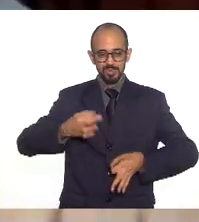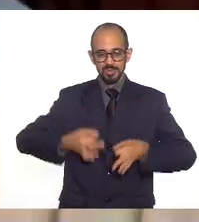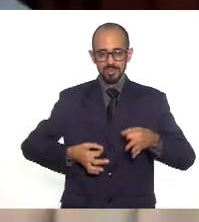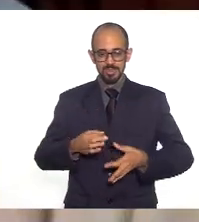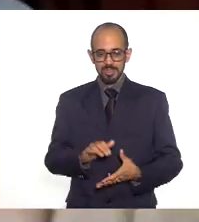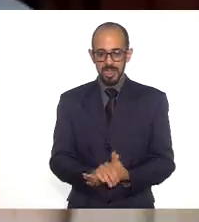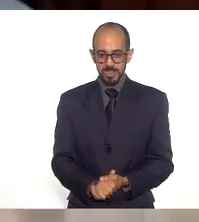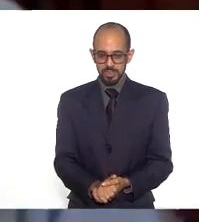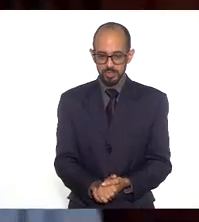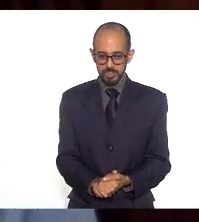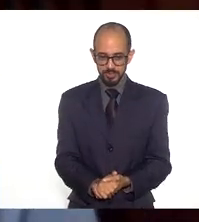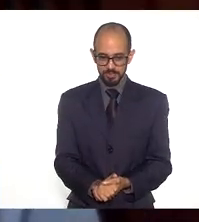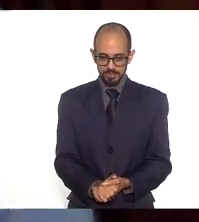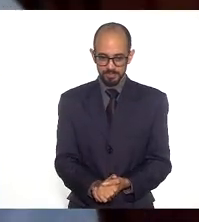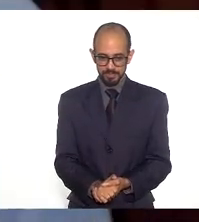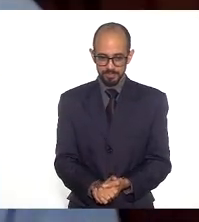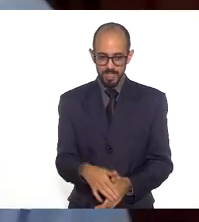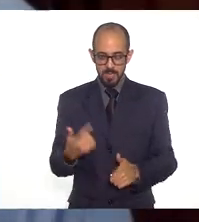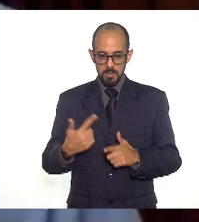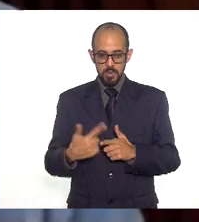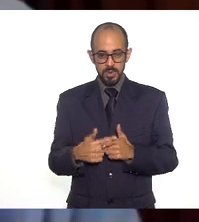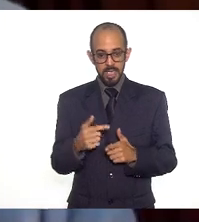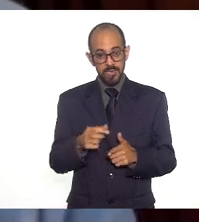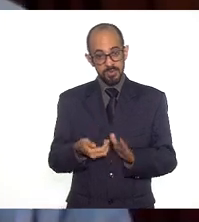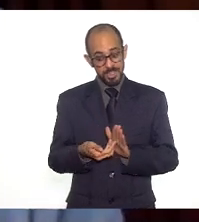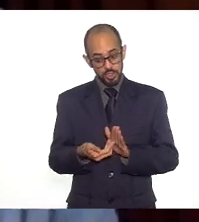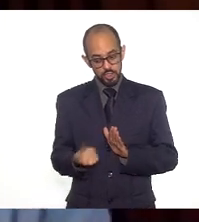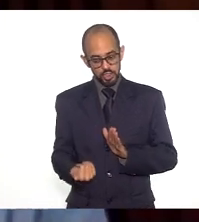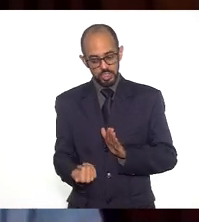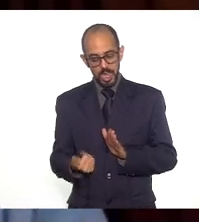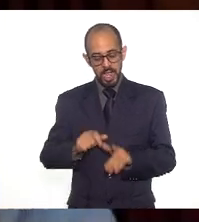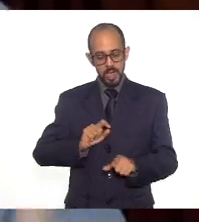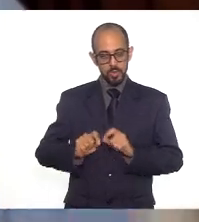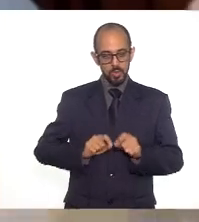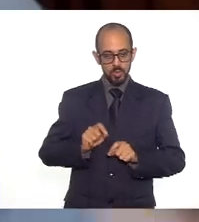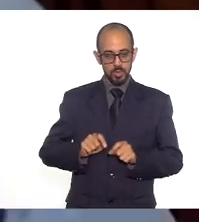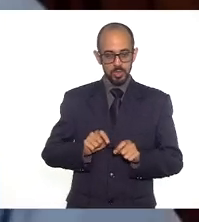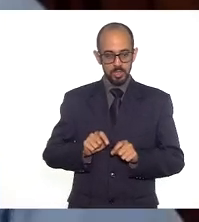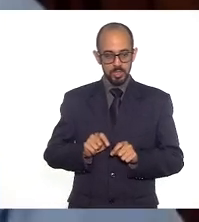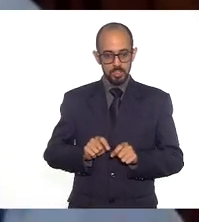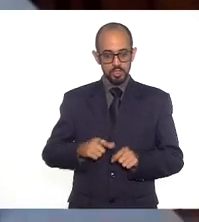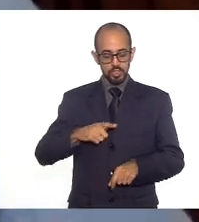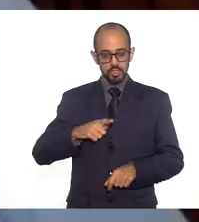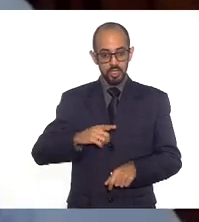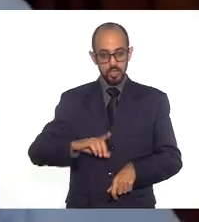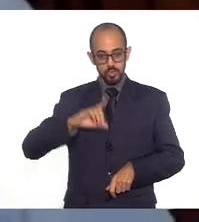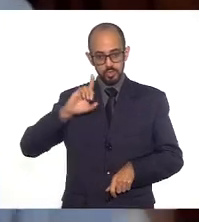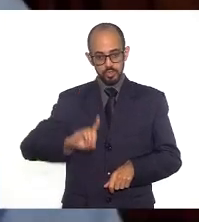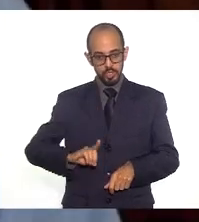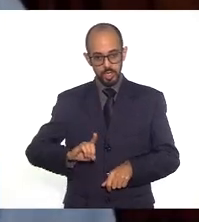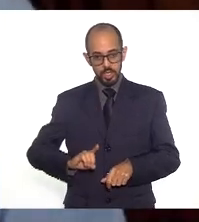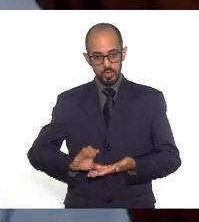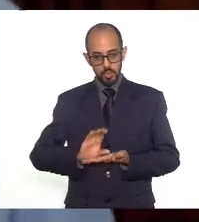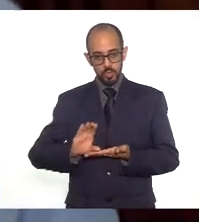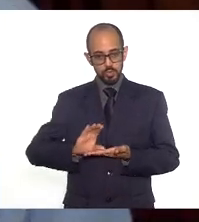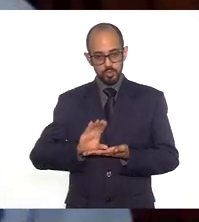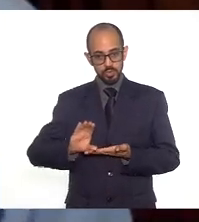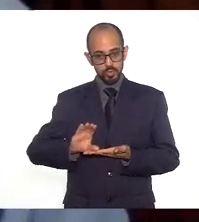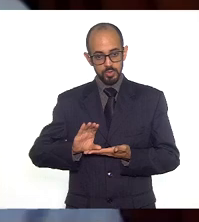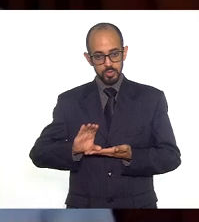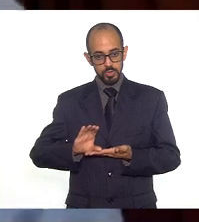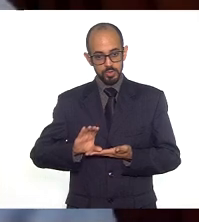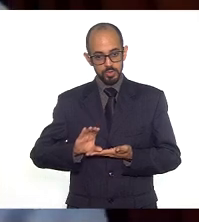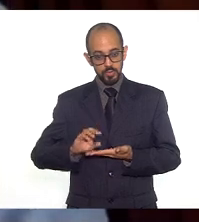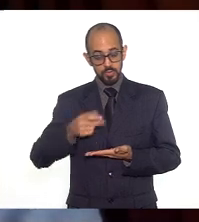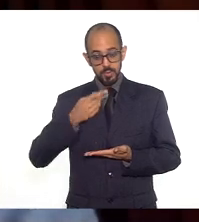momento. Porque senão vai tirar... Nós temos a constitucionalidade, direito constitucional de legislar sobre